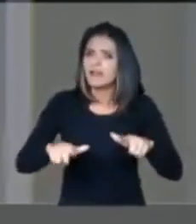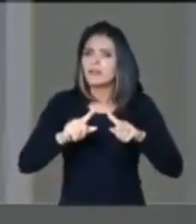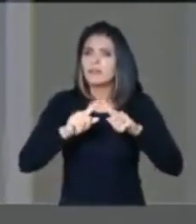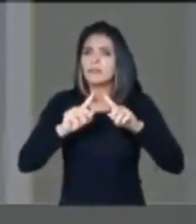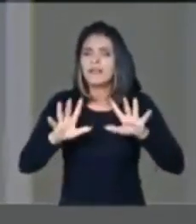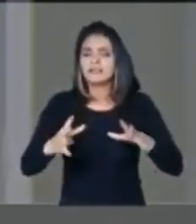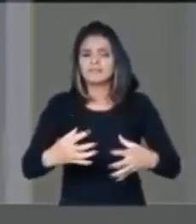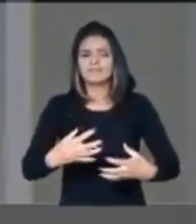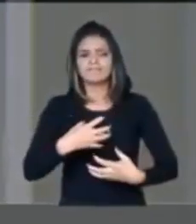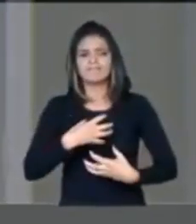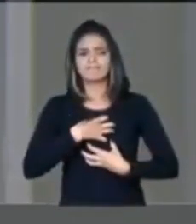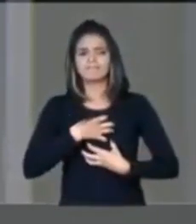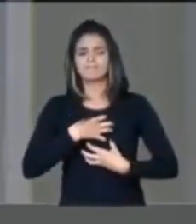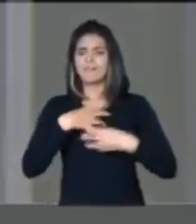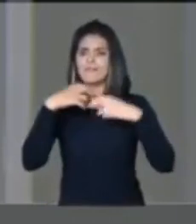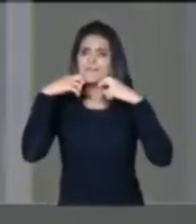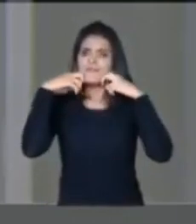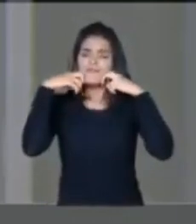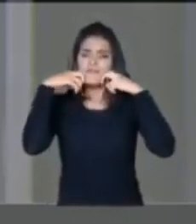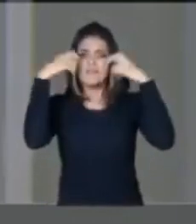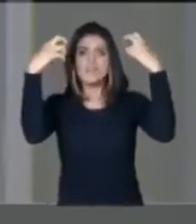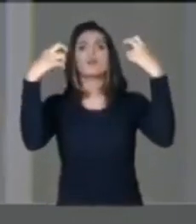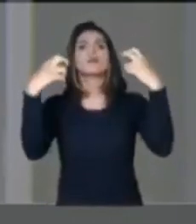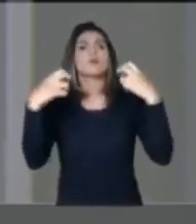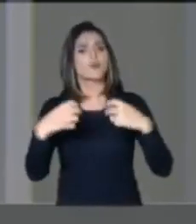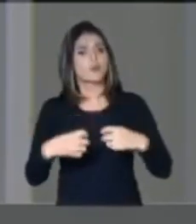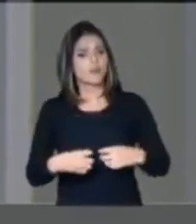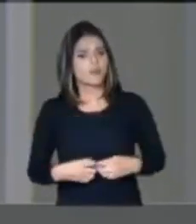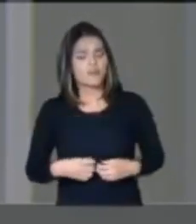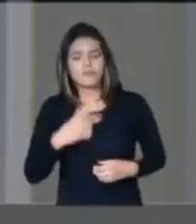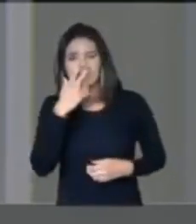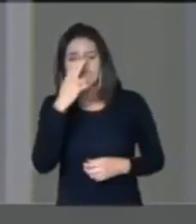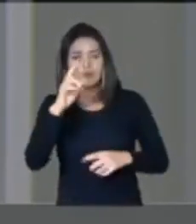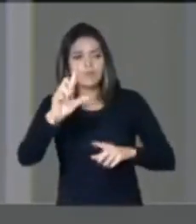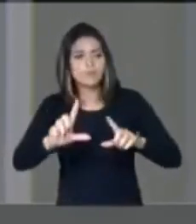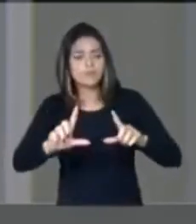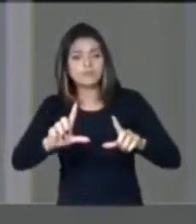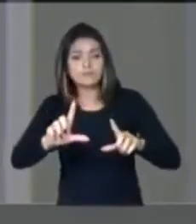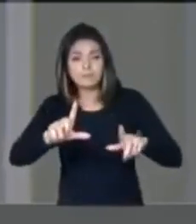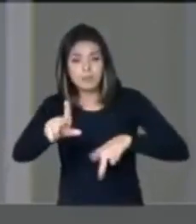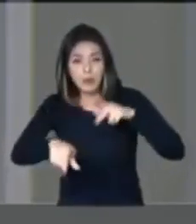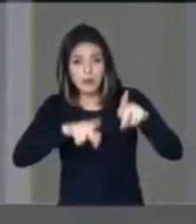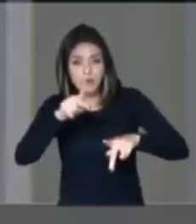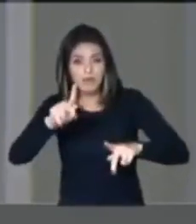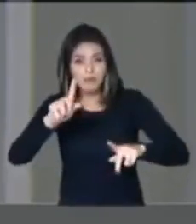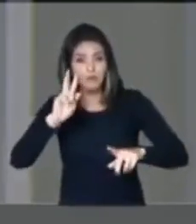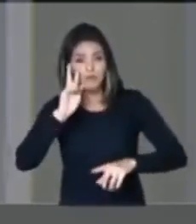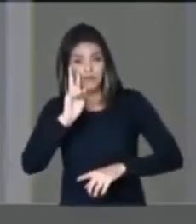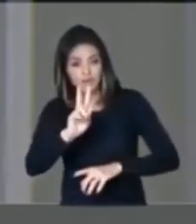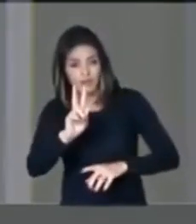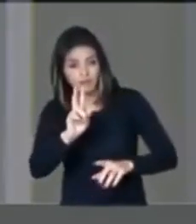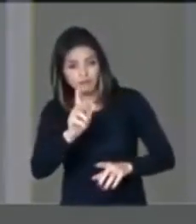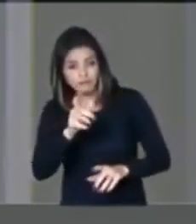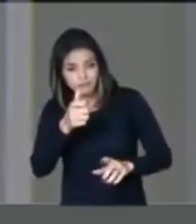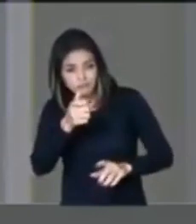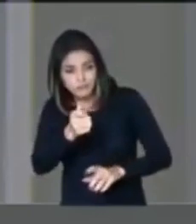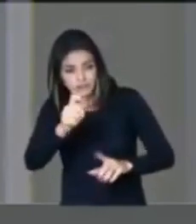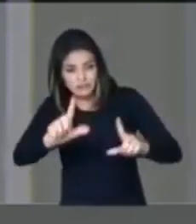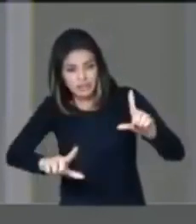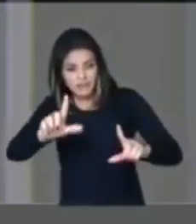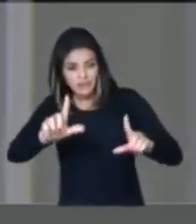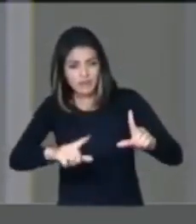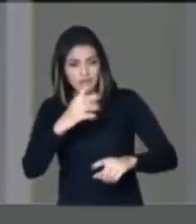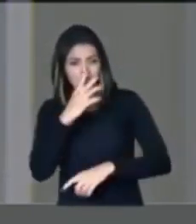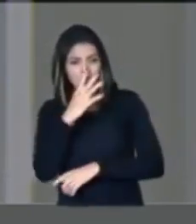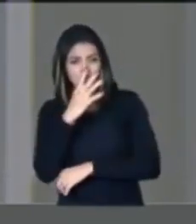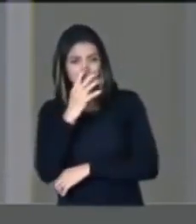muita vergonha em alguns momentos de que o Brasil assista o que aqui se diz, o que aqui se fala.